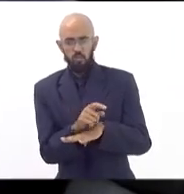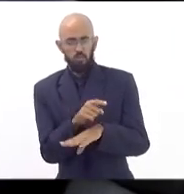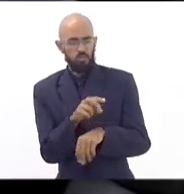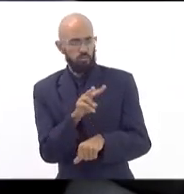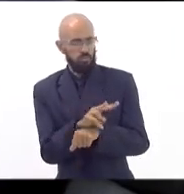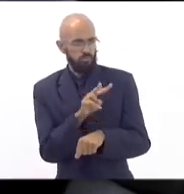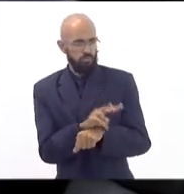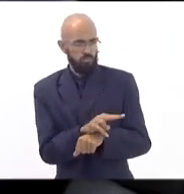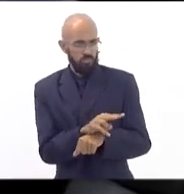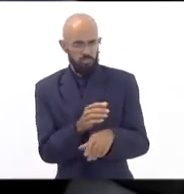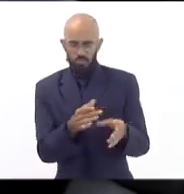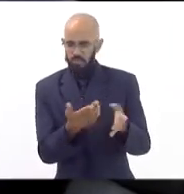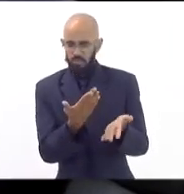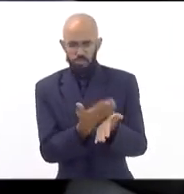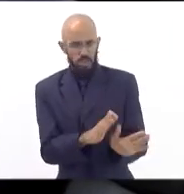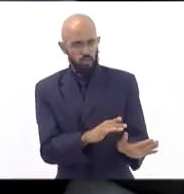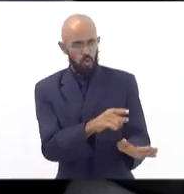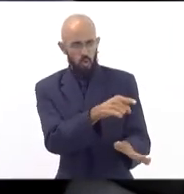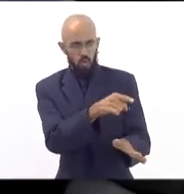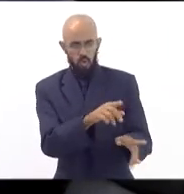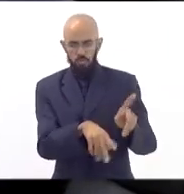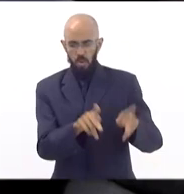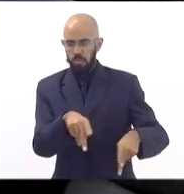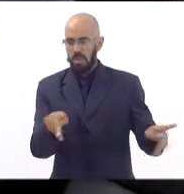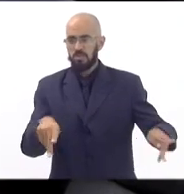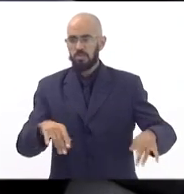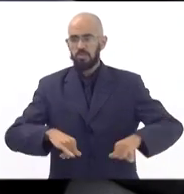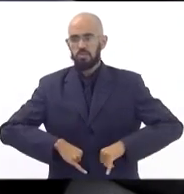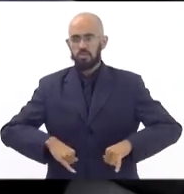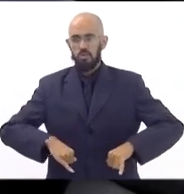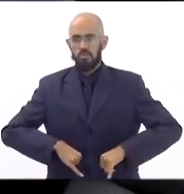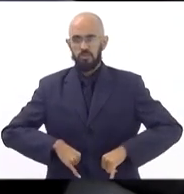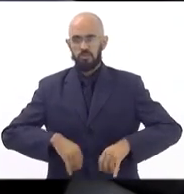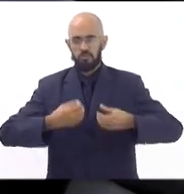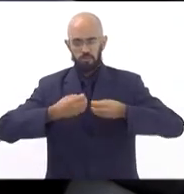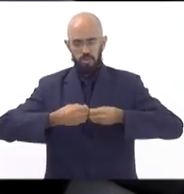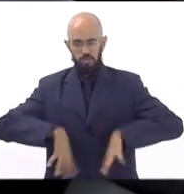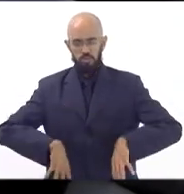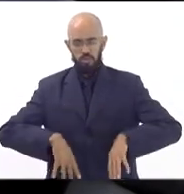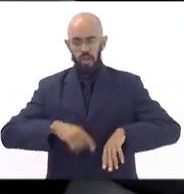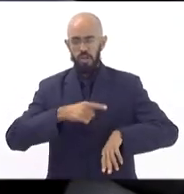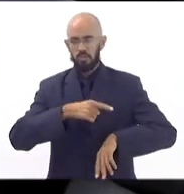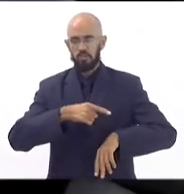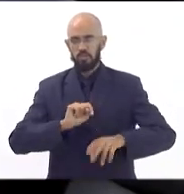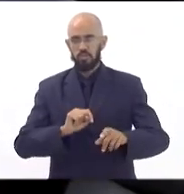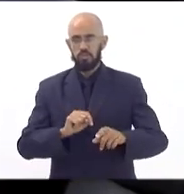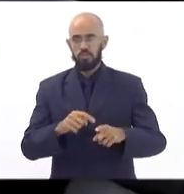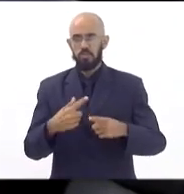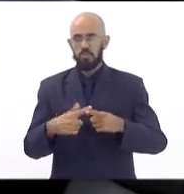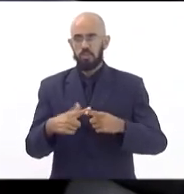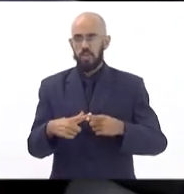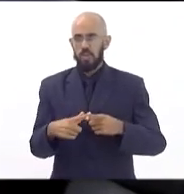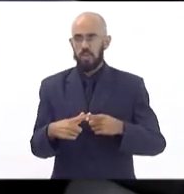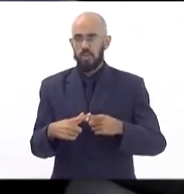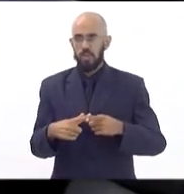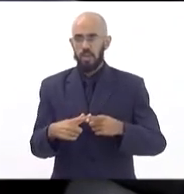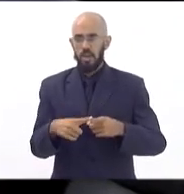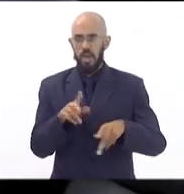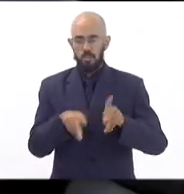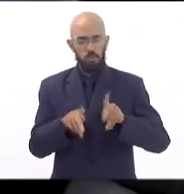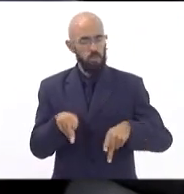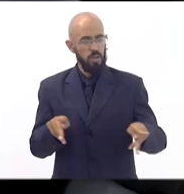situação toda de deixar o de consumidores sofrendo em só sendo os prejudicados no fim das contas porque a massa de consumidores